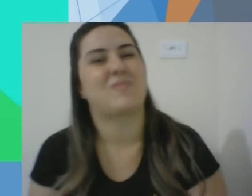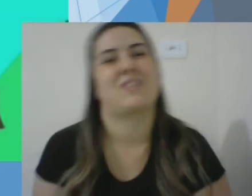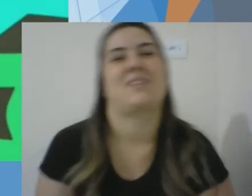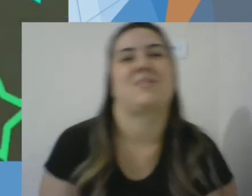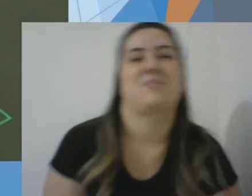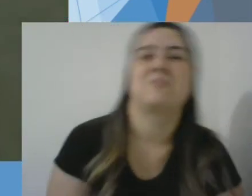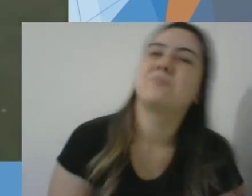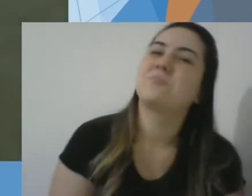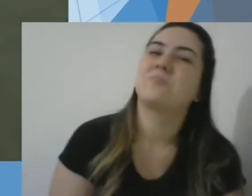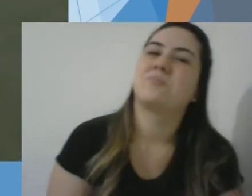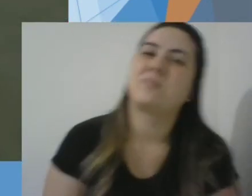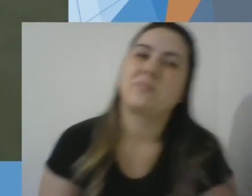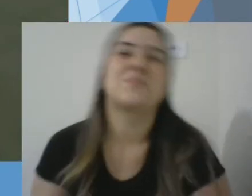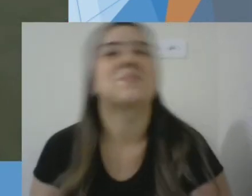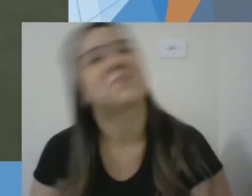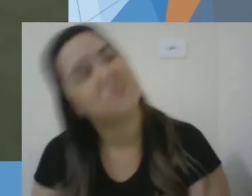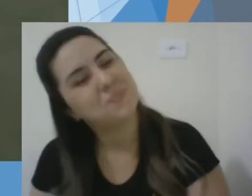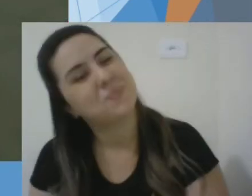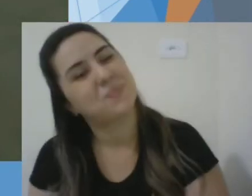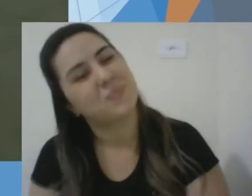cantar.